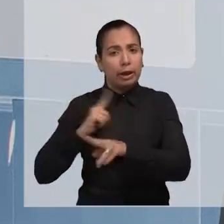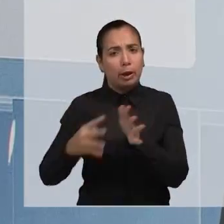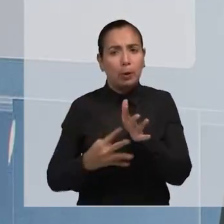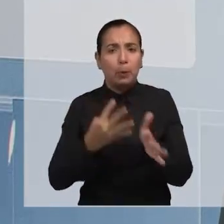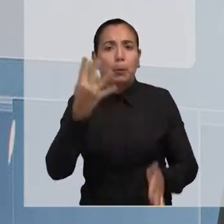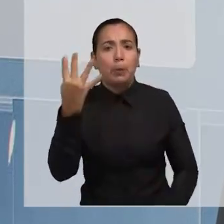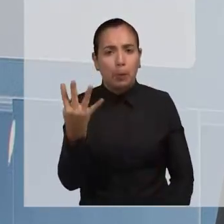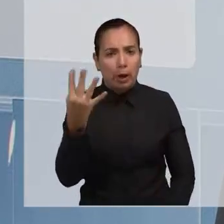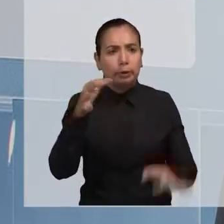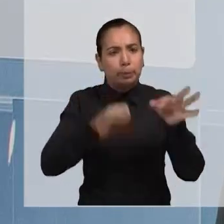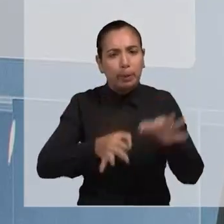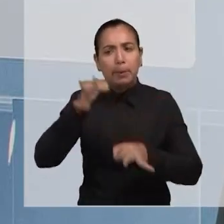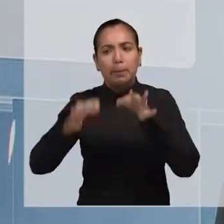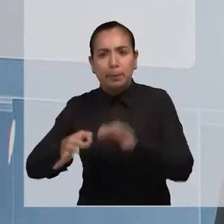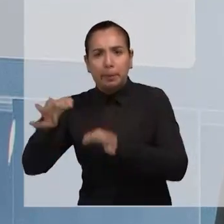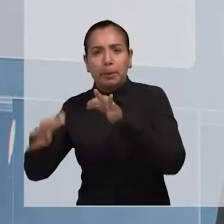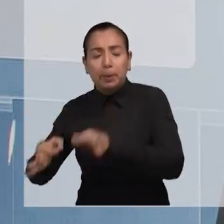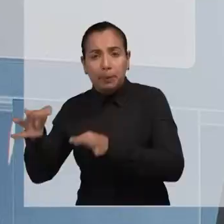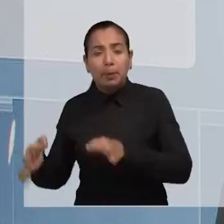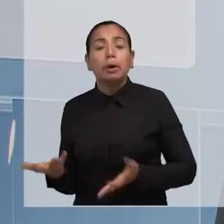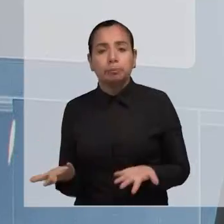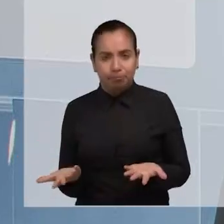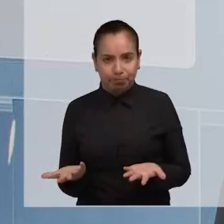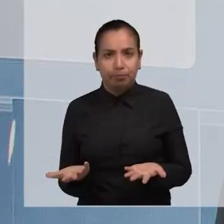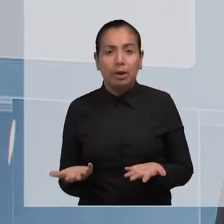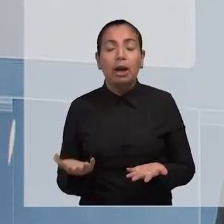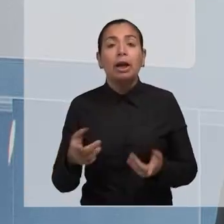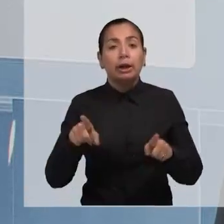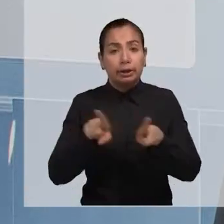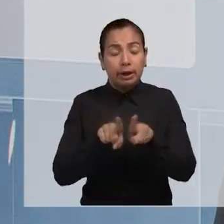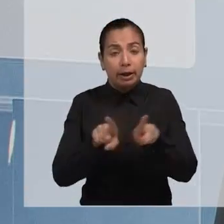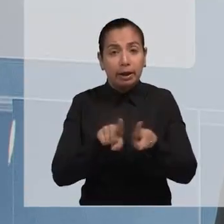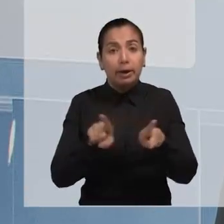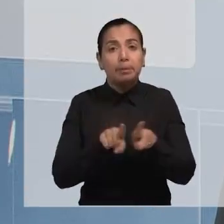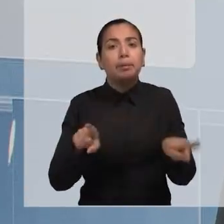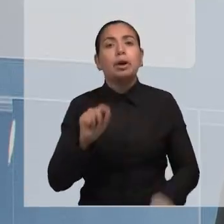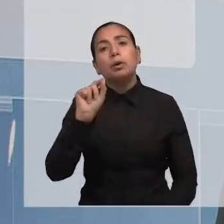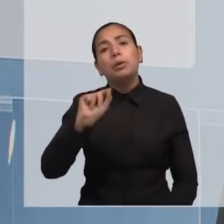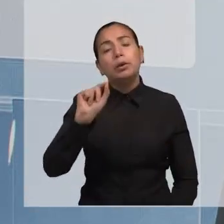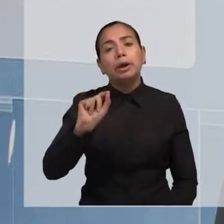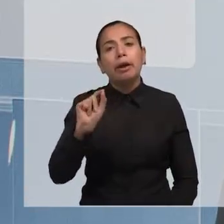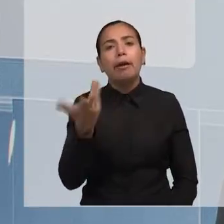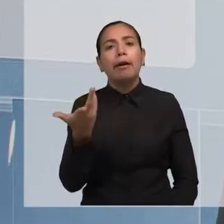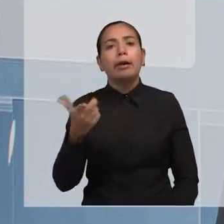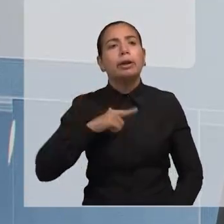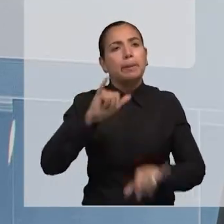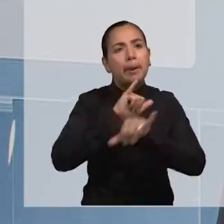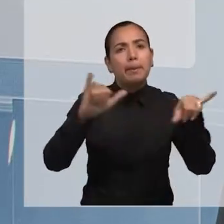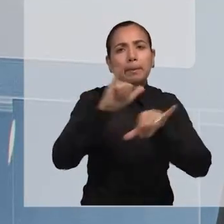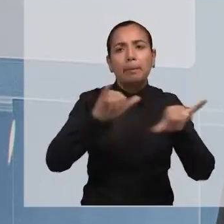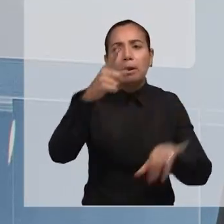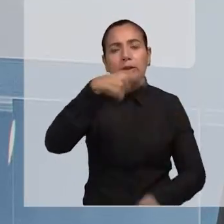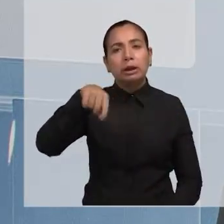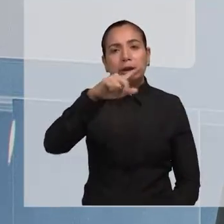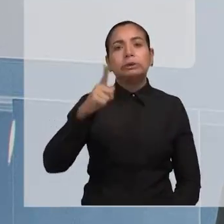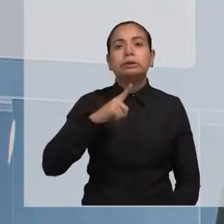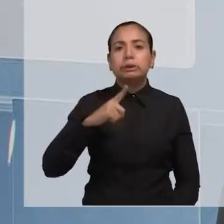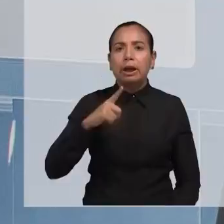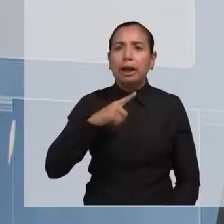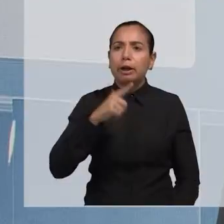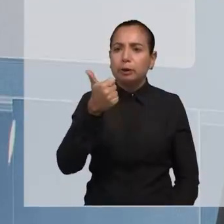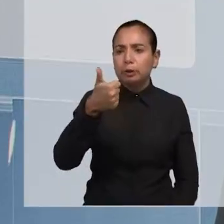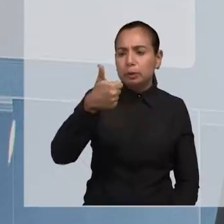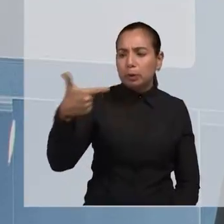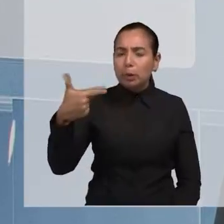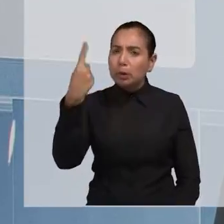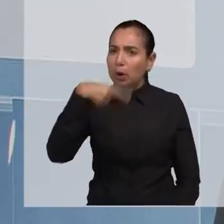do judiciário. Disse também que se considera um prodígio por ter feito a imprensa requentar uma entrevista que ele concedeu há 12